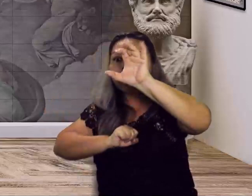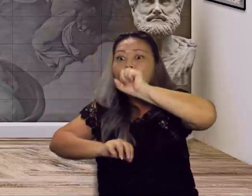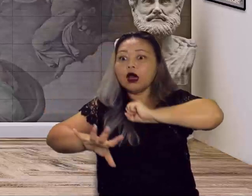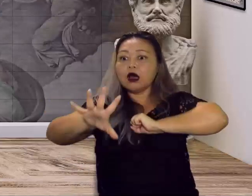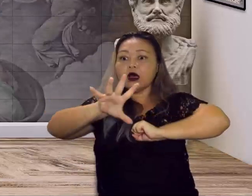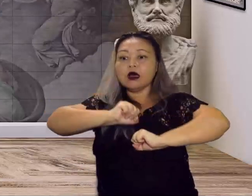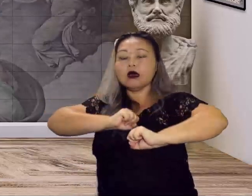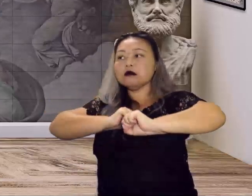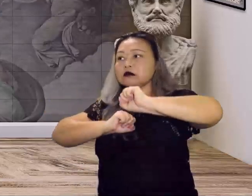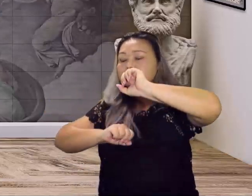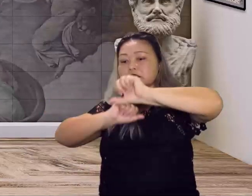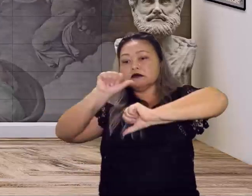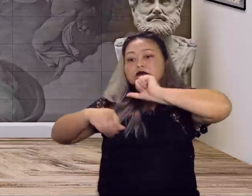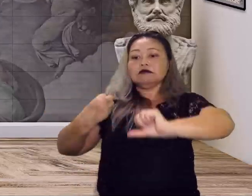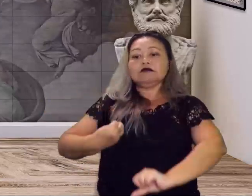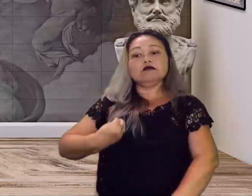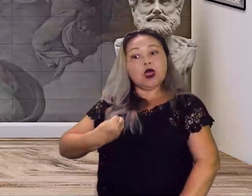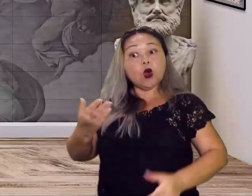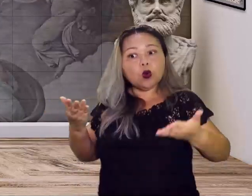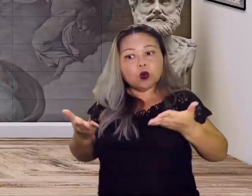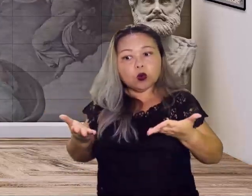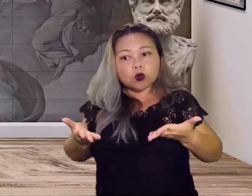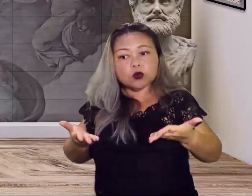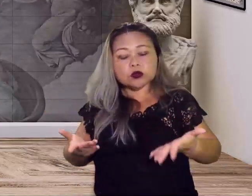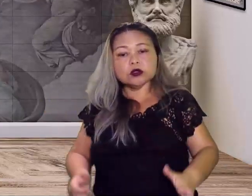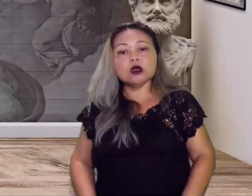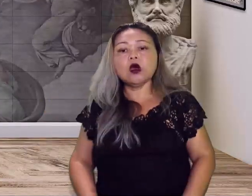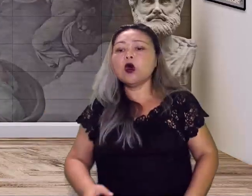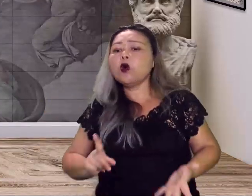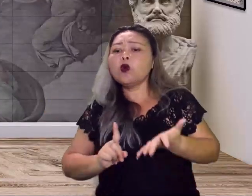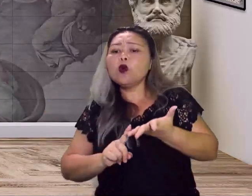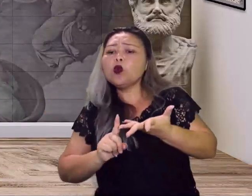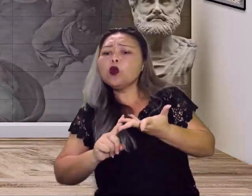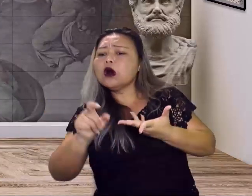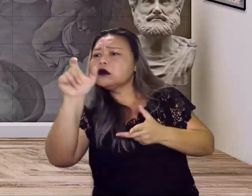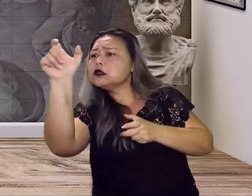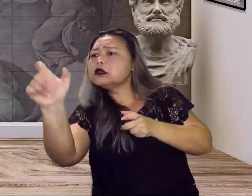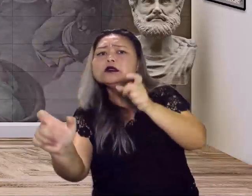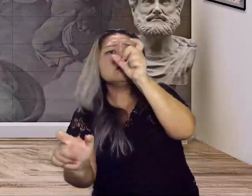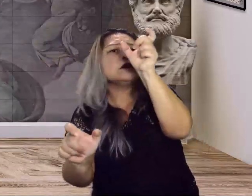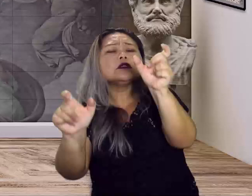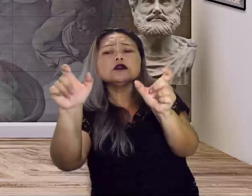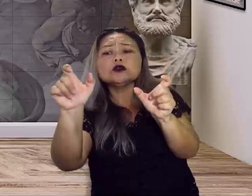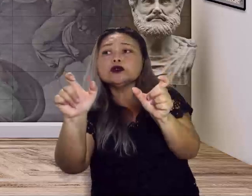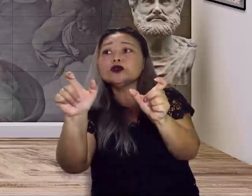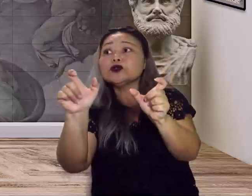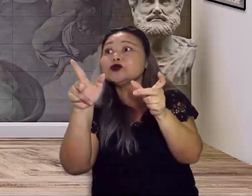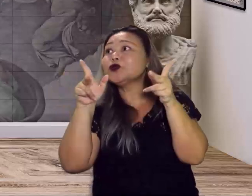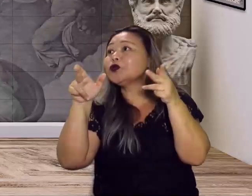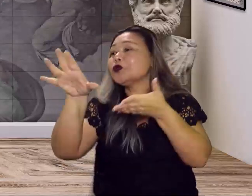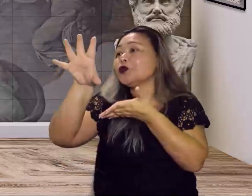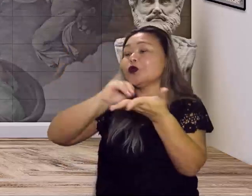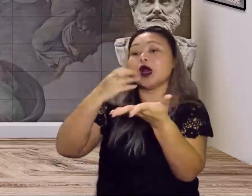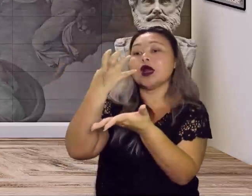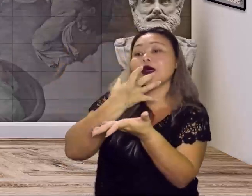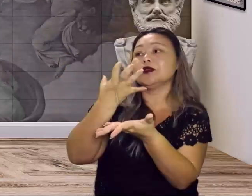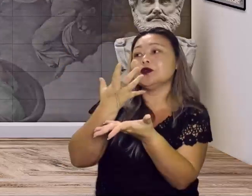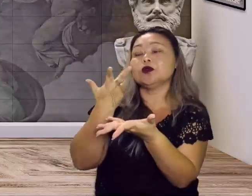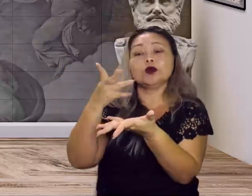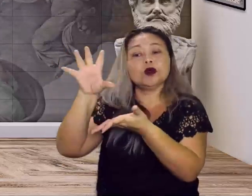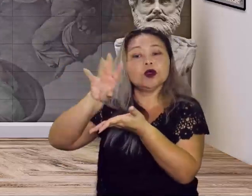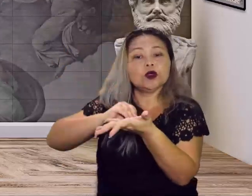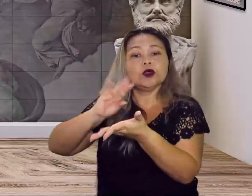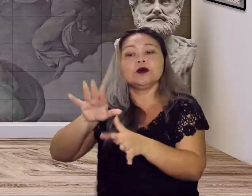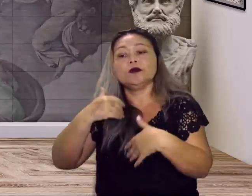vida. E isso atual. Quantas pessoas, né, nós vemos imitando alguns cantores, etc. Vamos